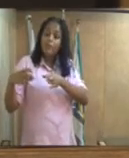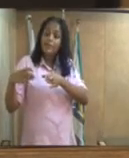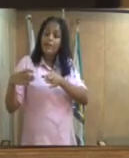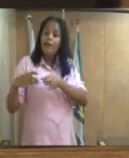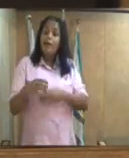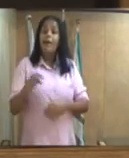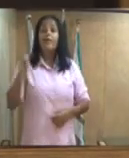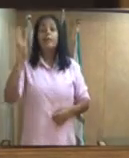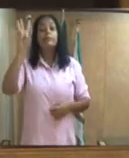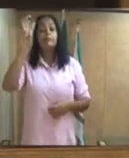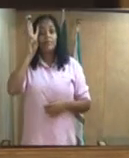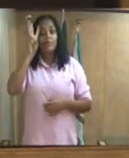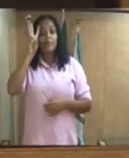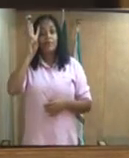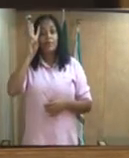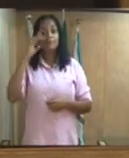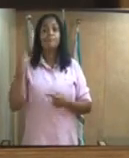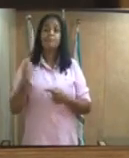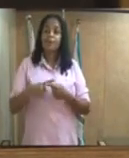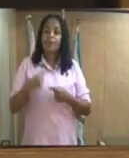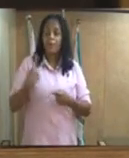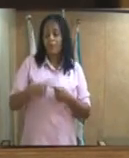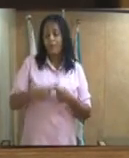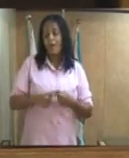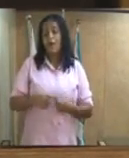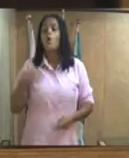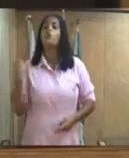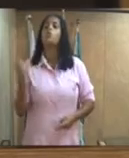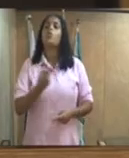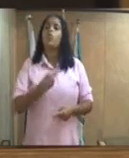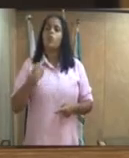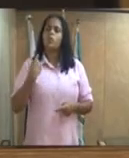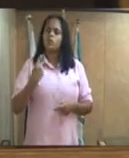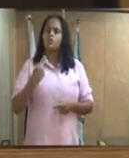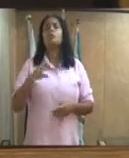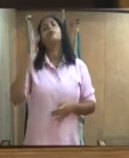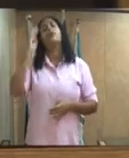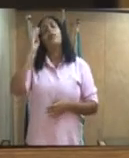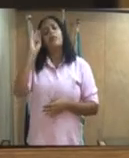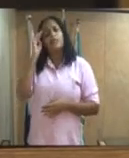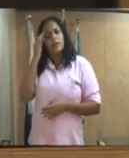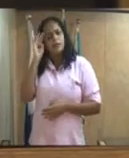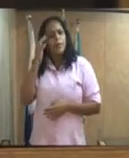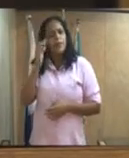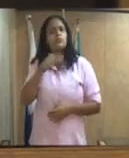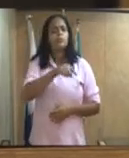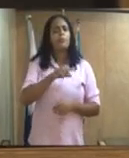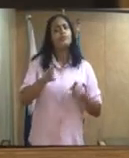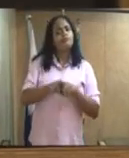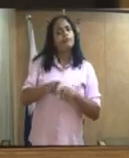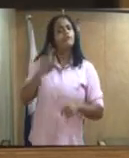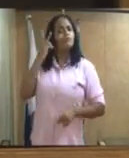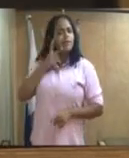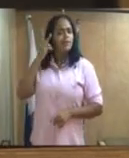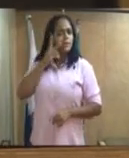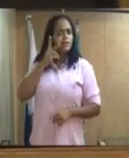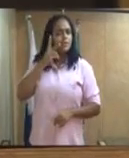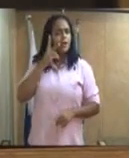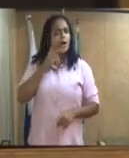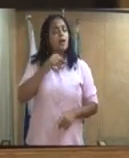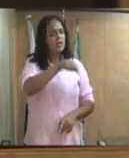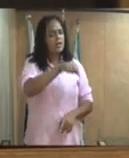terça-feira, porque também entendo, conforme o entendimento dos meus pares, que o senhor